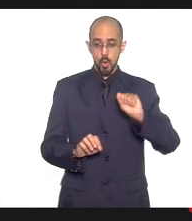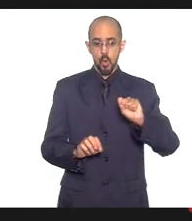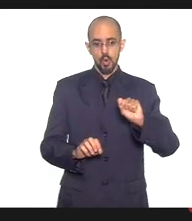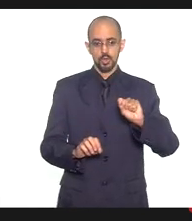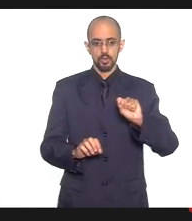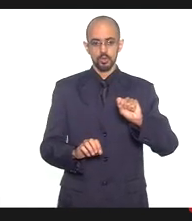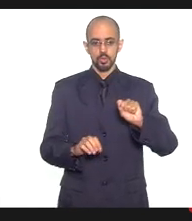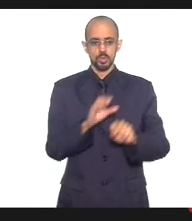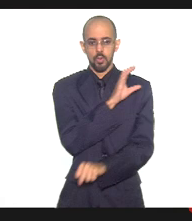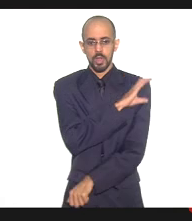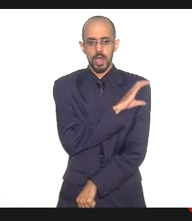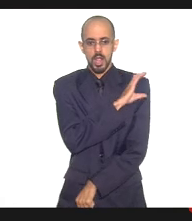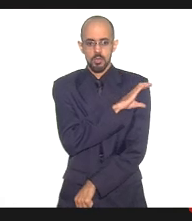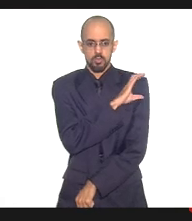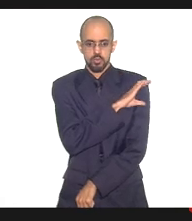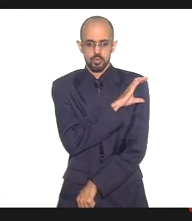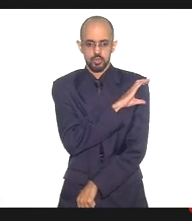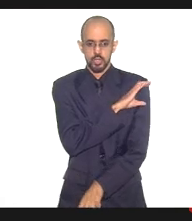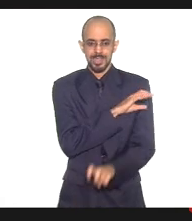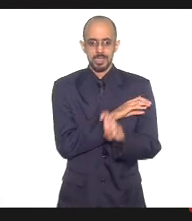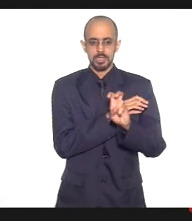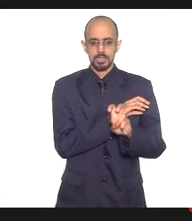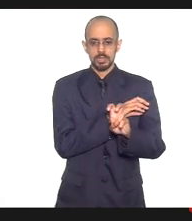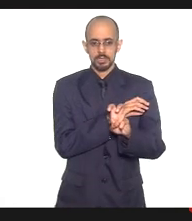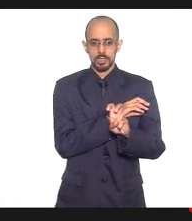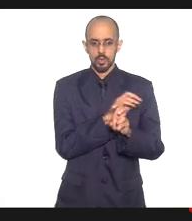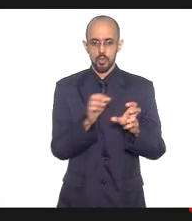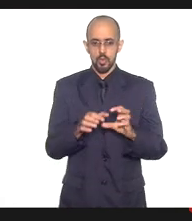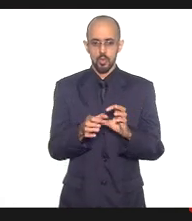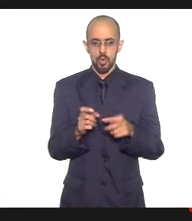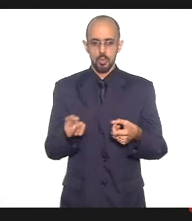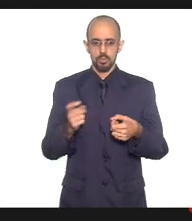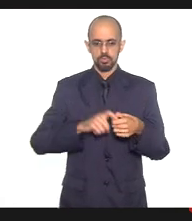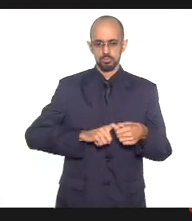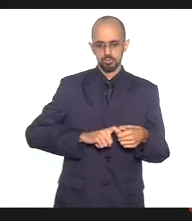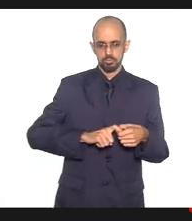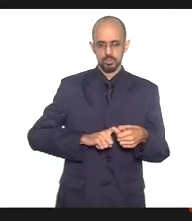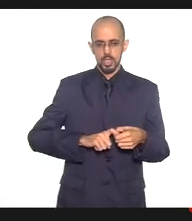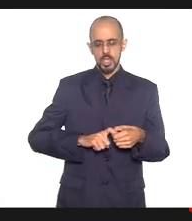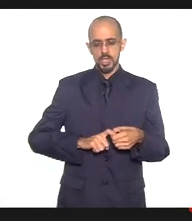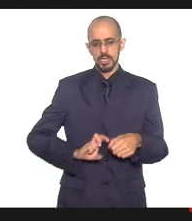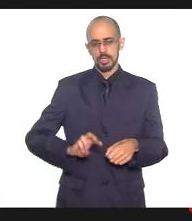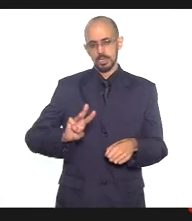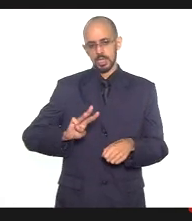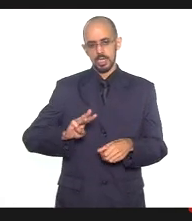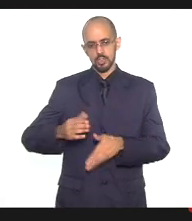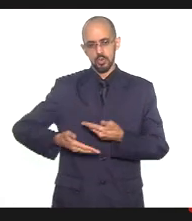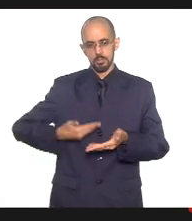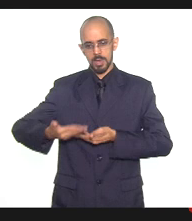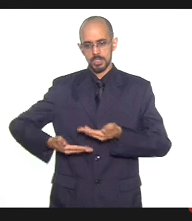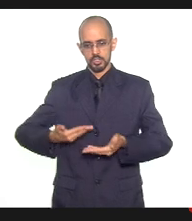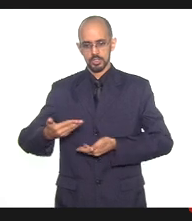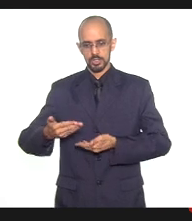Campos, 5 dentro do regime de concessão e 3 dentro do regime de partilha.